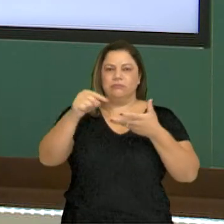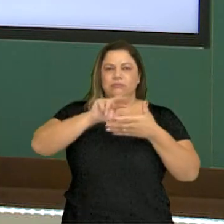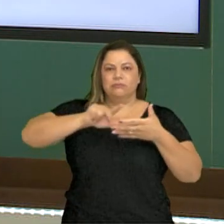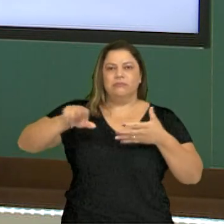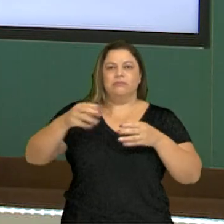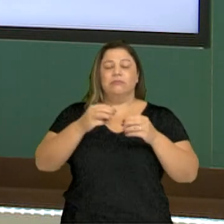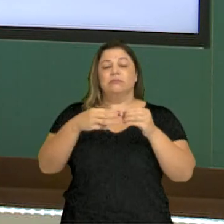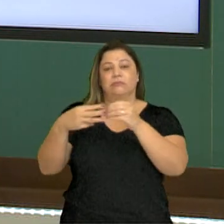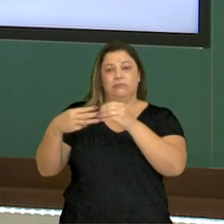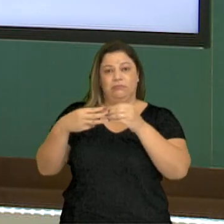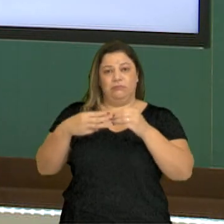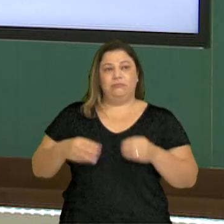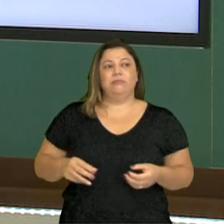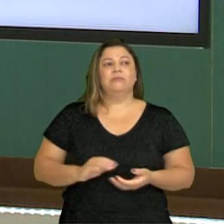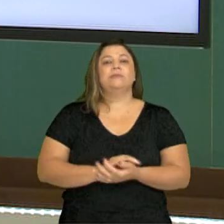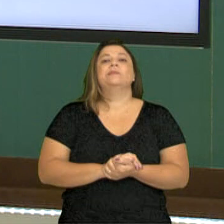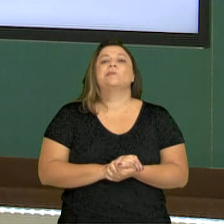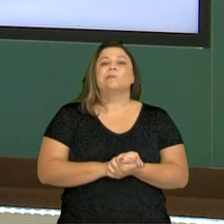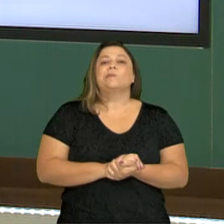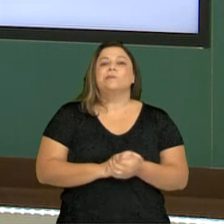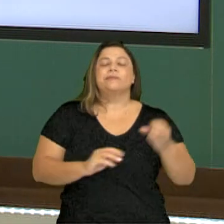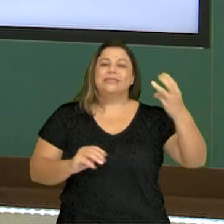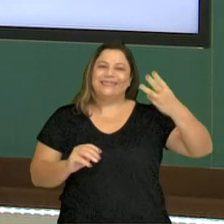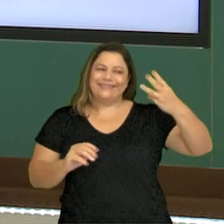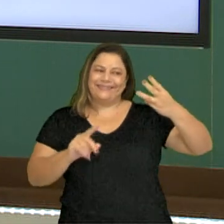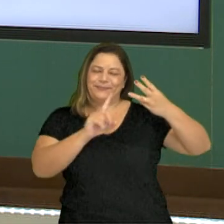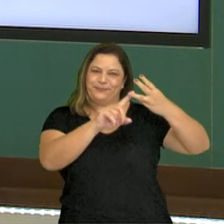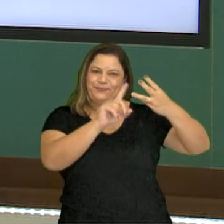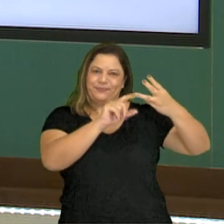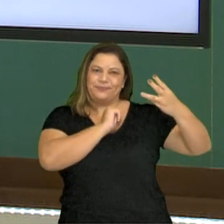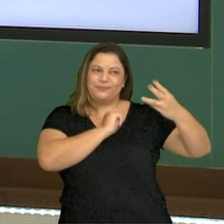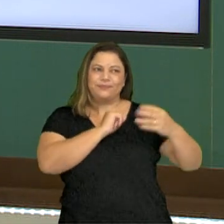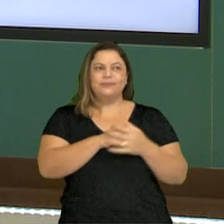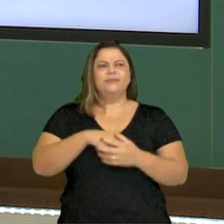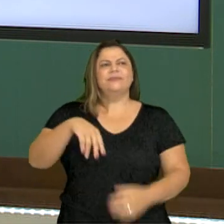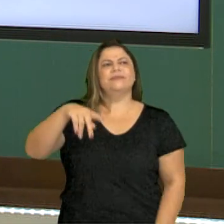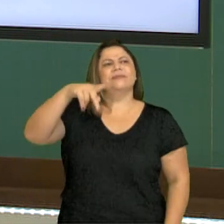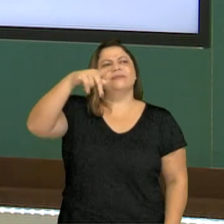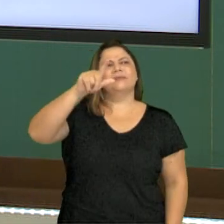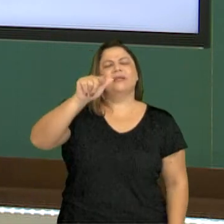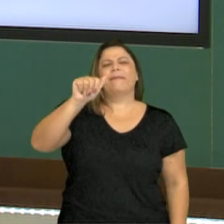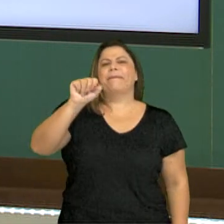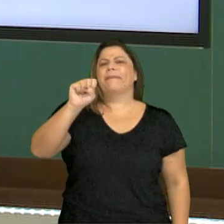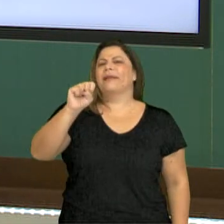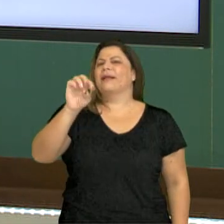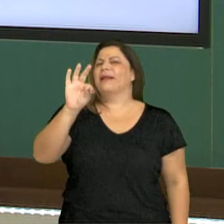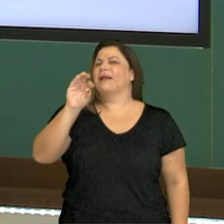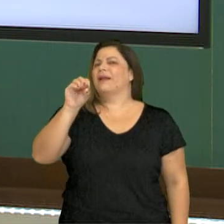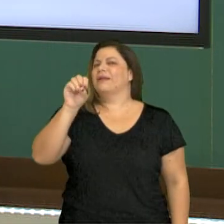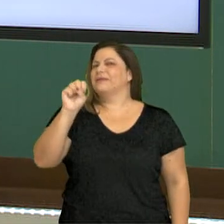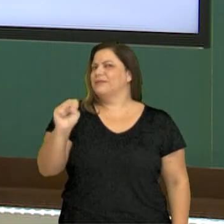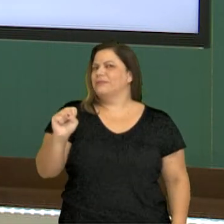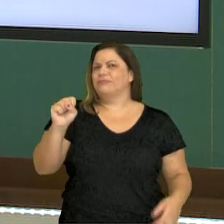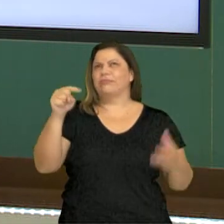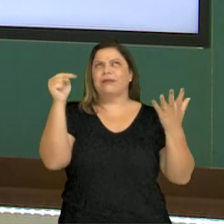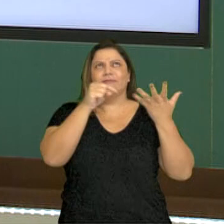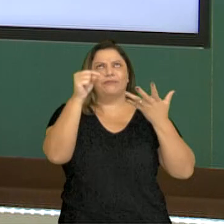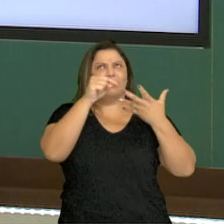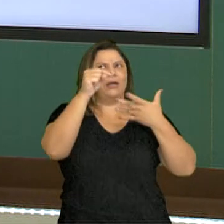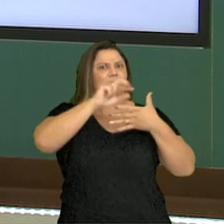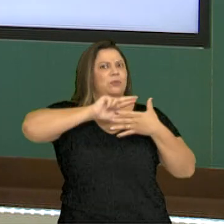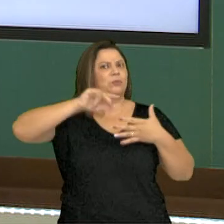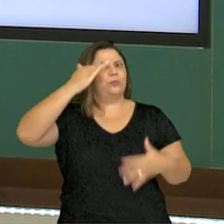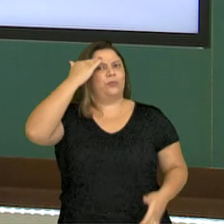célula. E a terceira organela são os plastos. Nós temos vários tipos de plastos. Um bem famoso